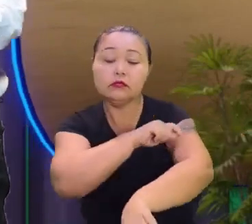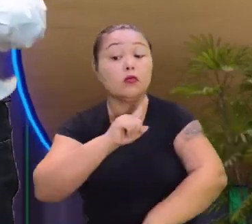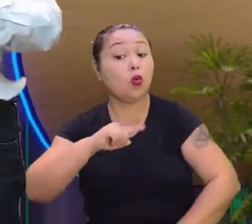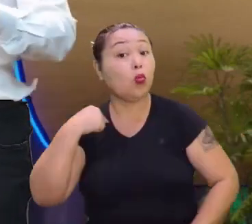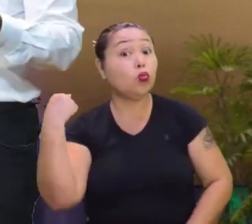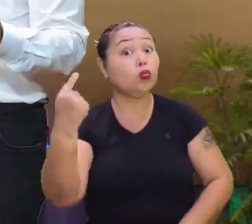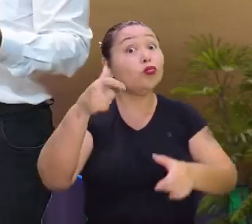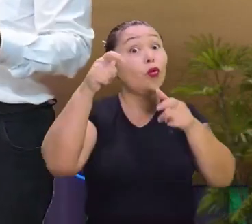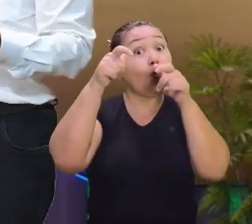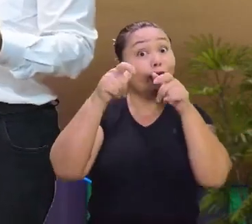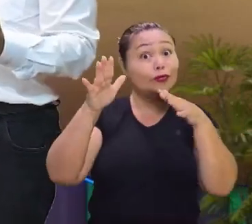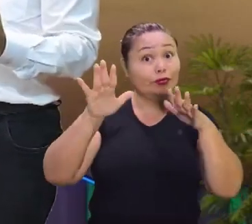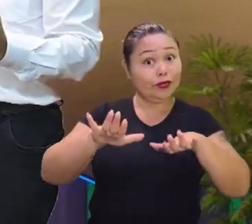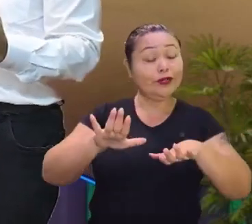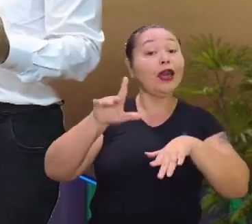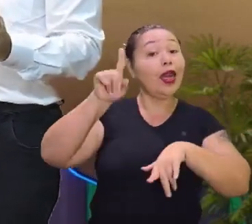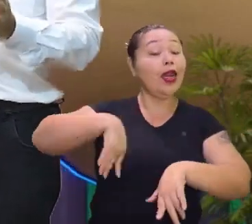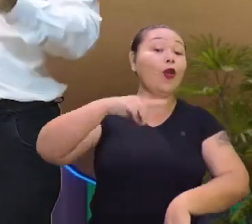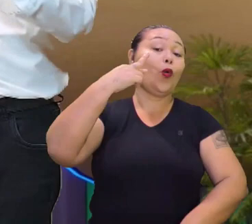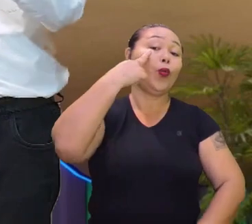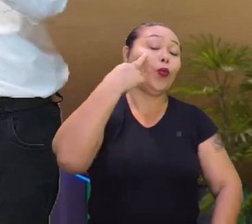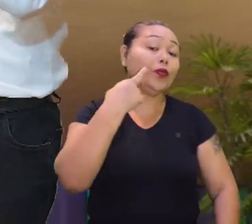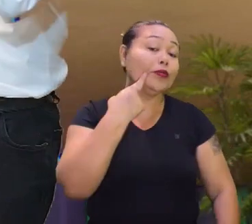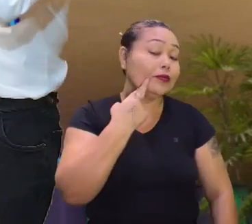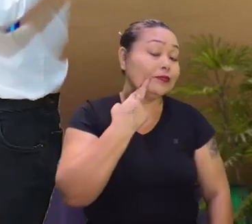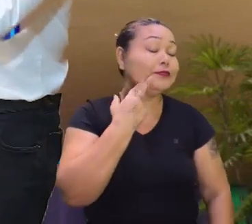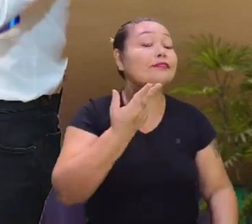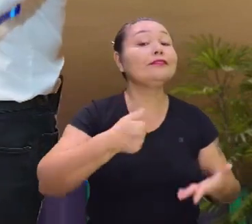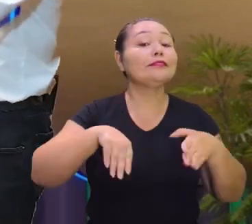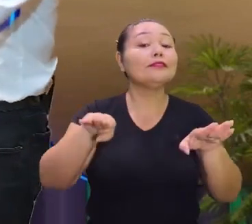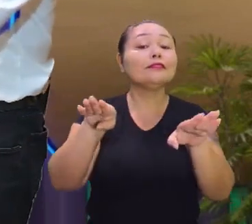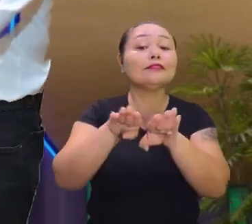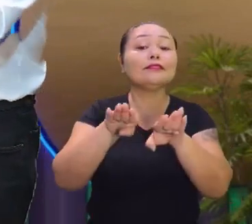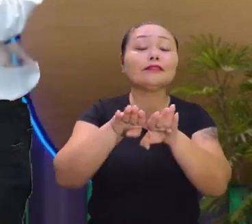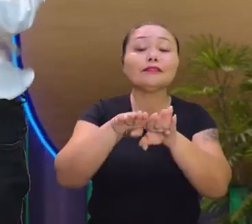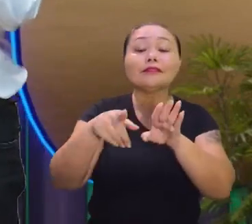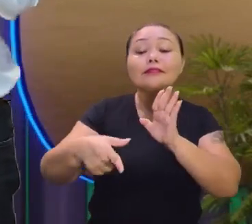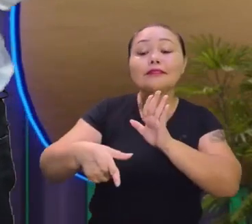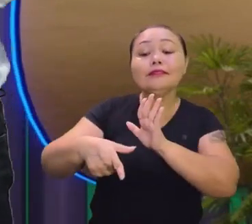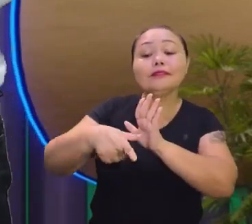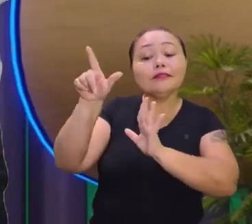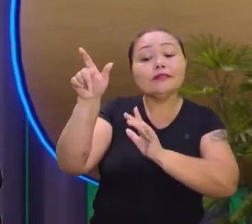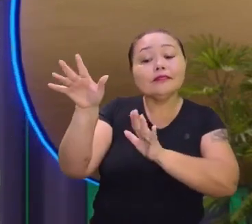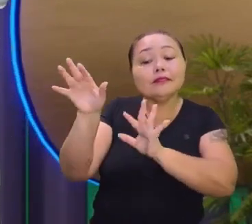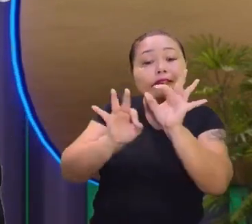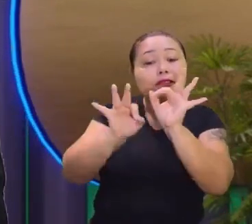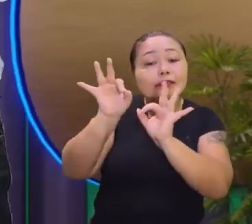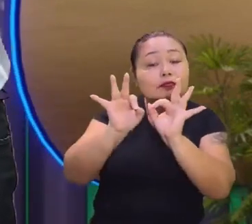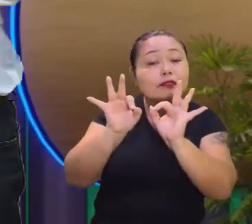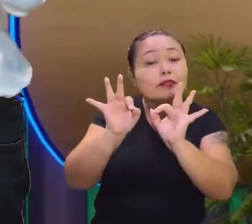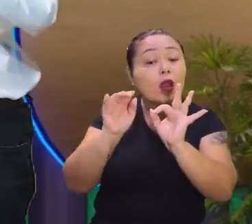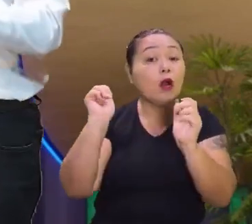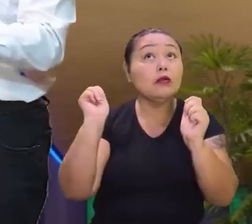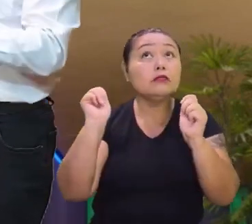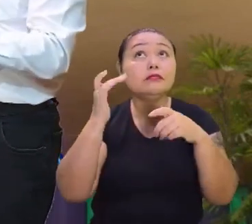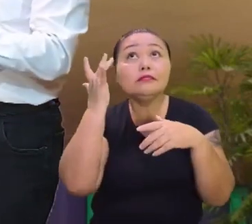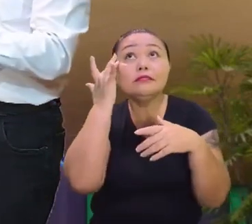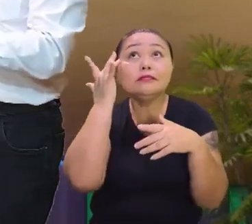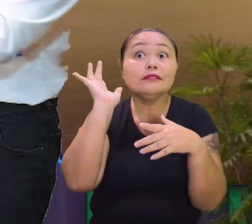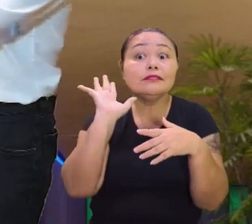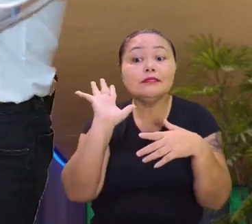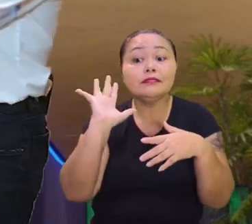o nosso lugar, que é Rondônia, também prepara ele para uma possível prova de